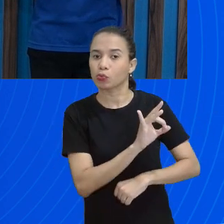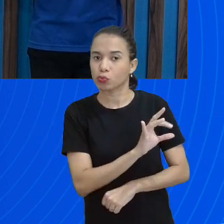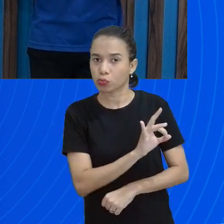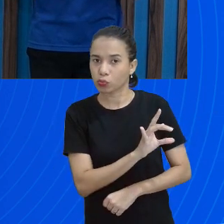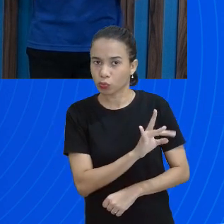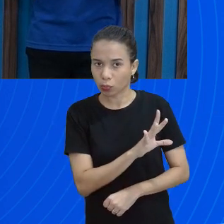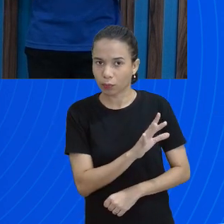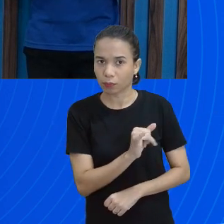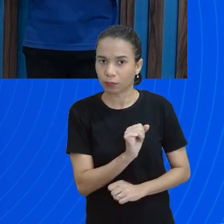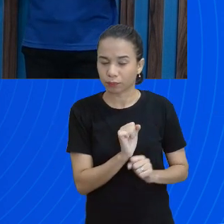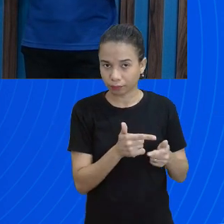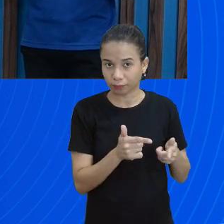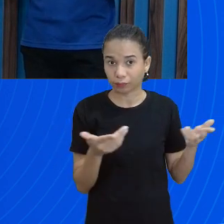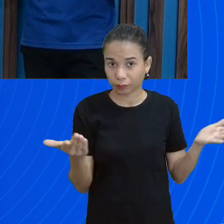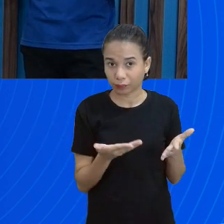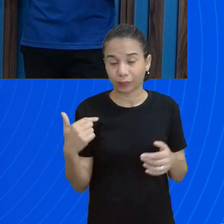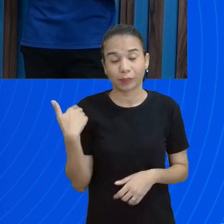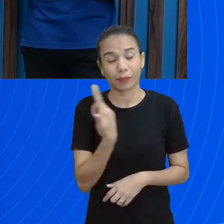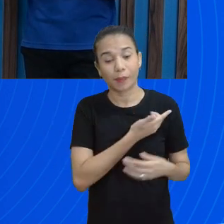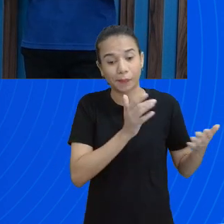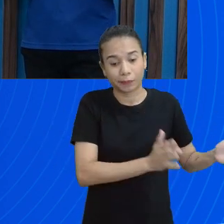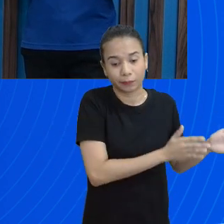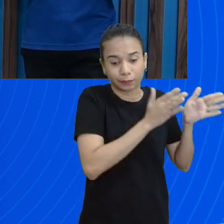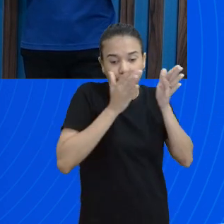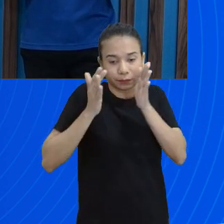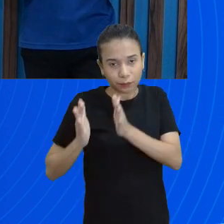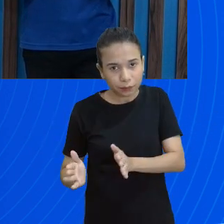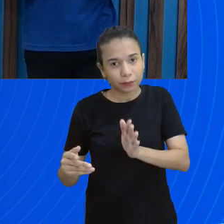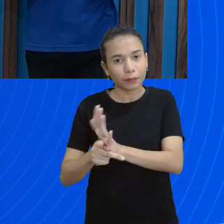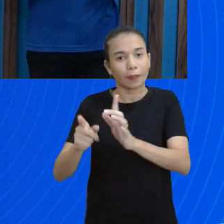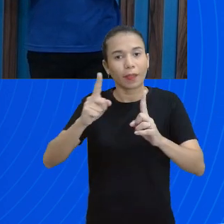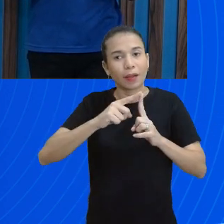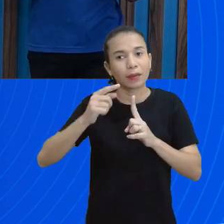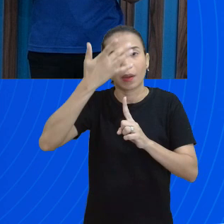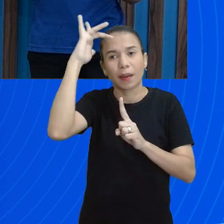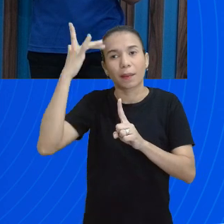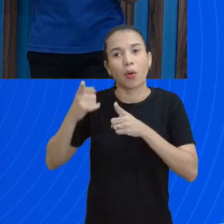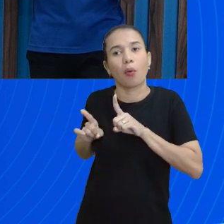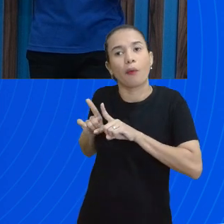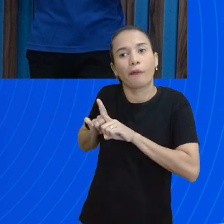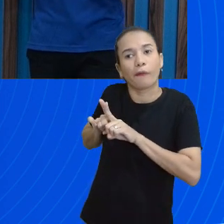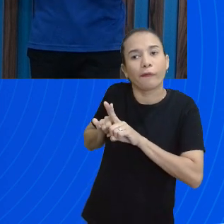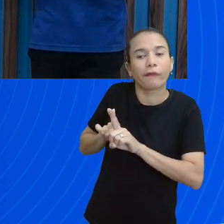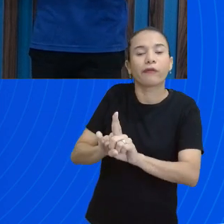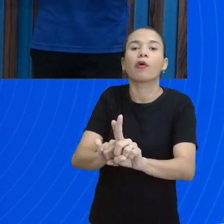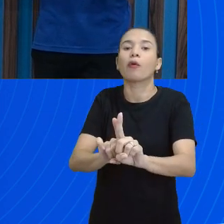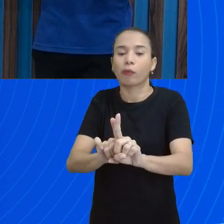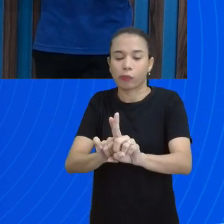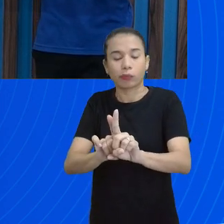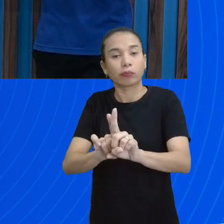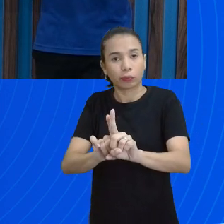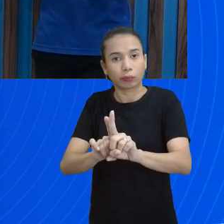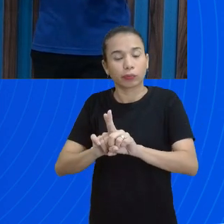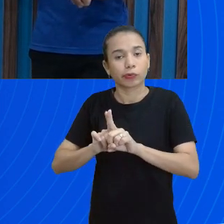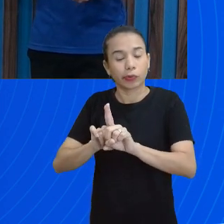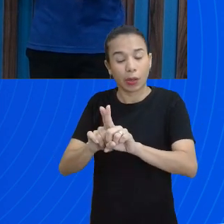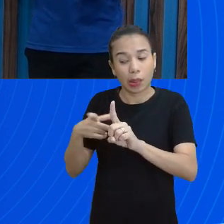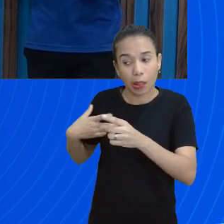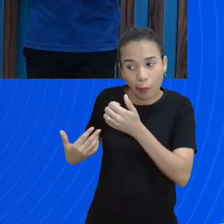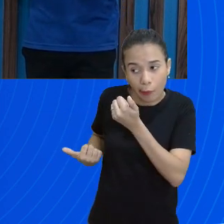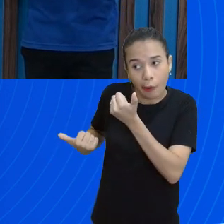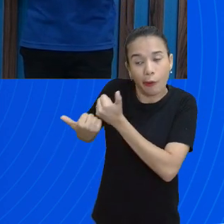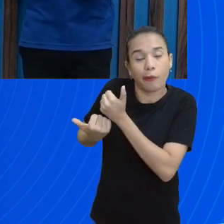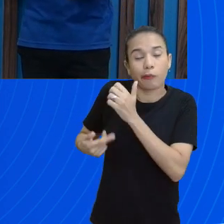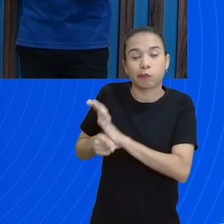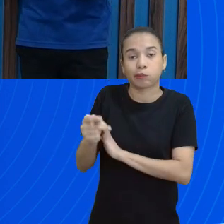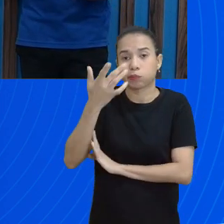né? Ou sozinhas. E agora a gente já está falando de modalidades que possuem aí o auxílio, né,